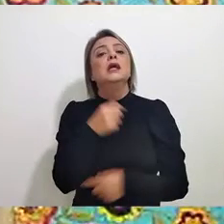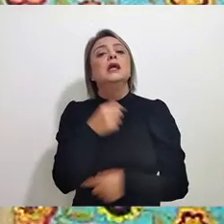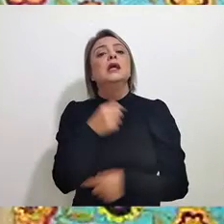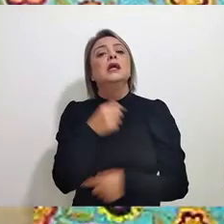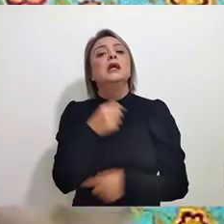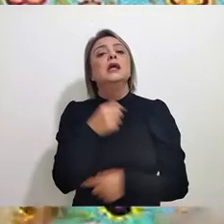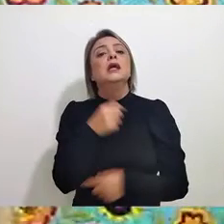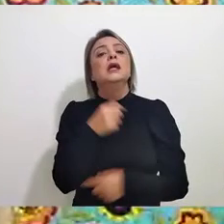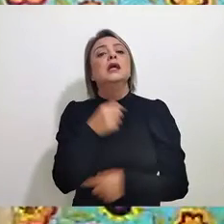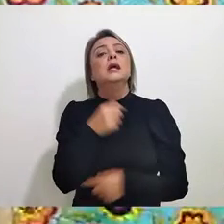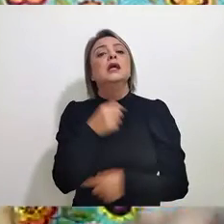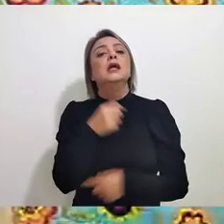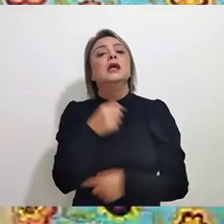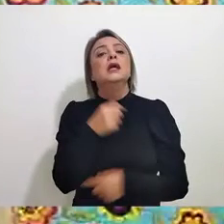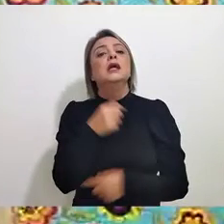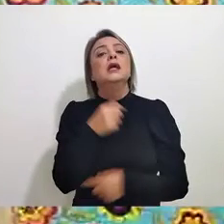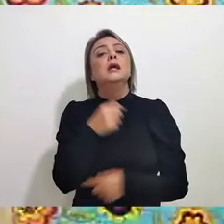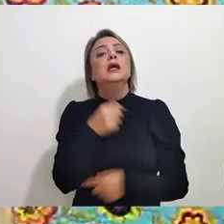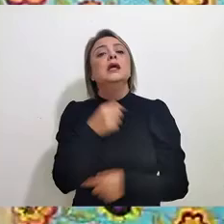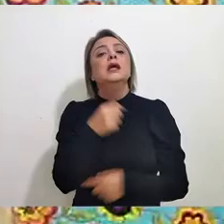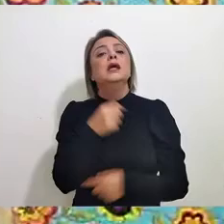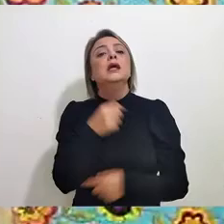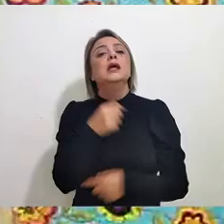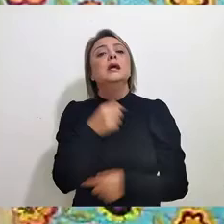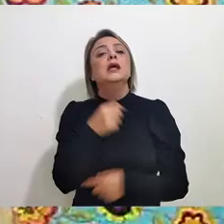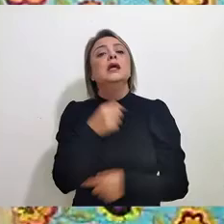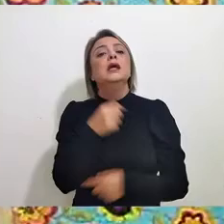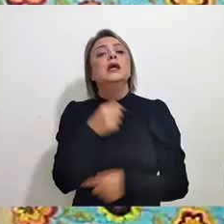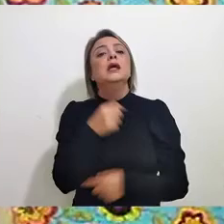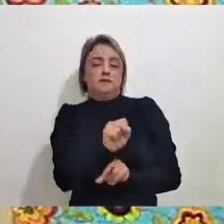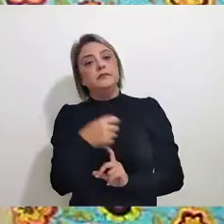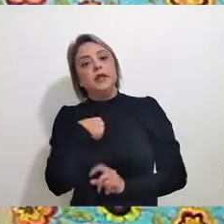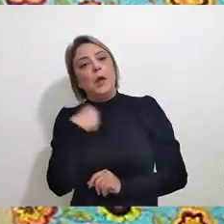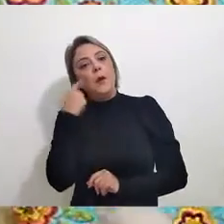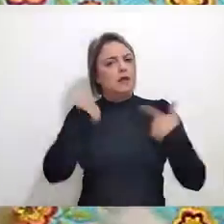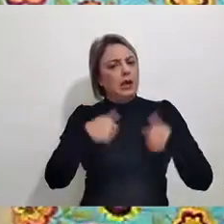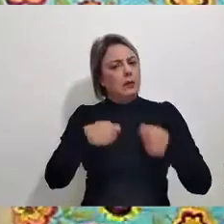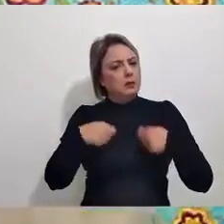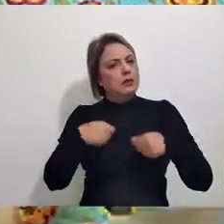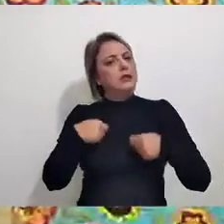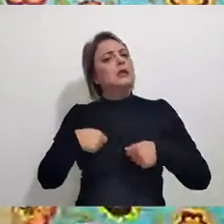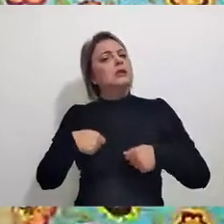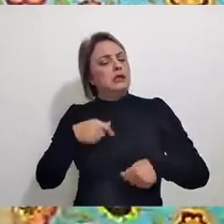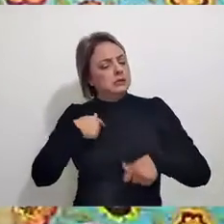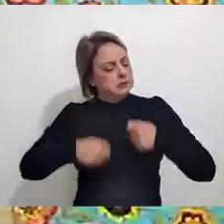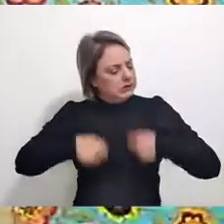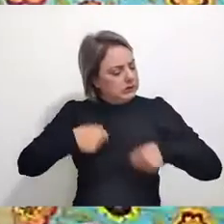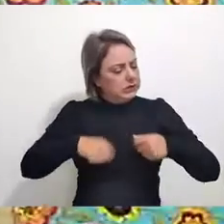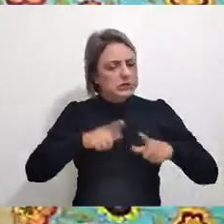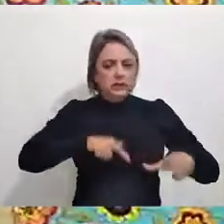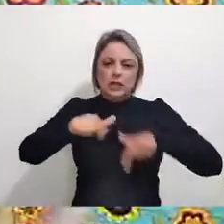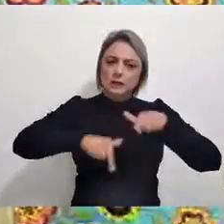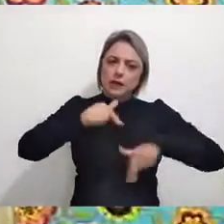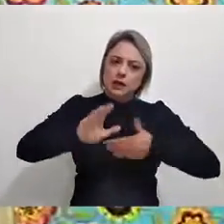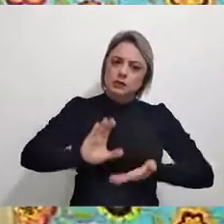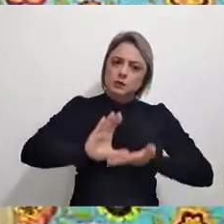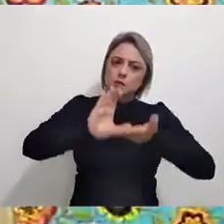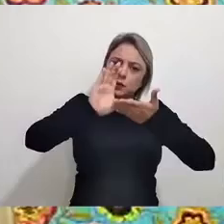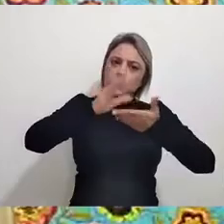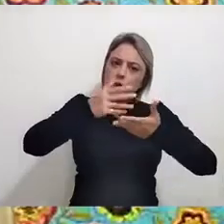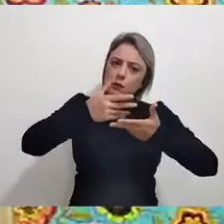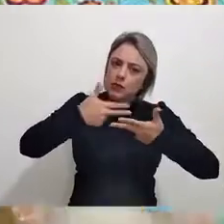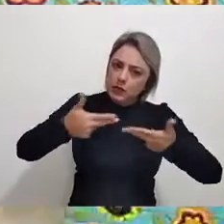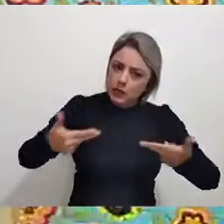é fundamental, a gente ainda precisa de muito ainda para trabalhar enquanto Conselho Tutelar, mas é uma luta diária,